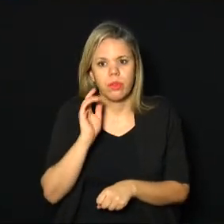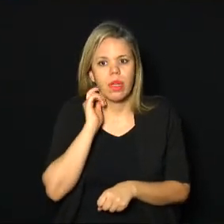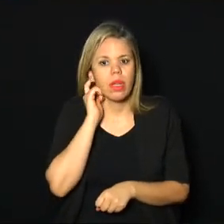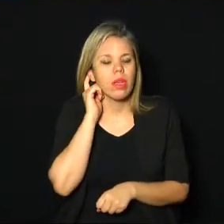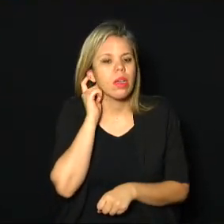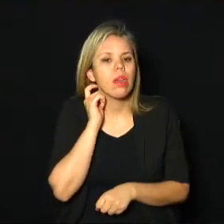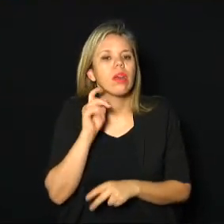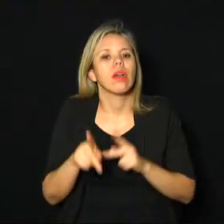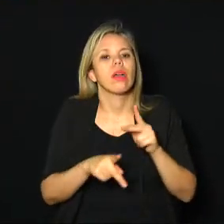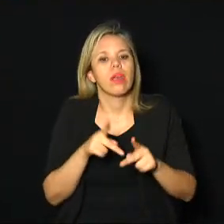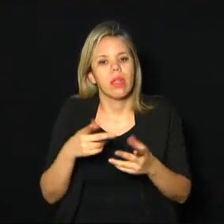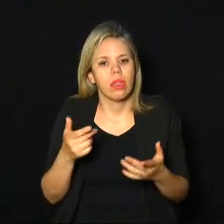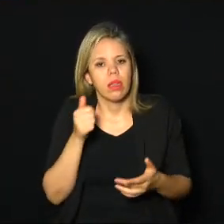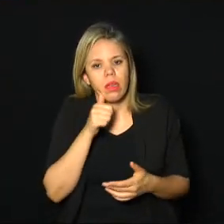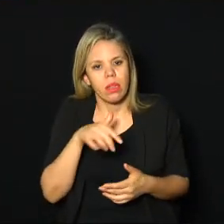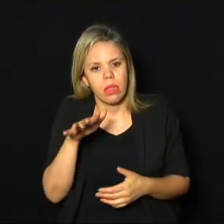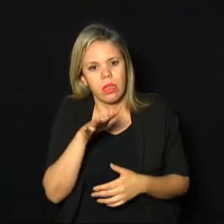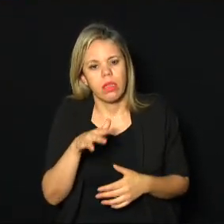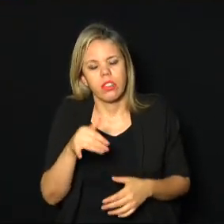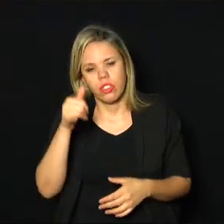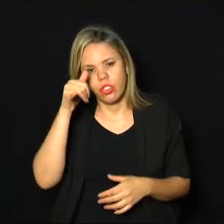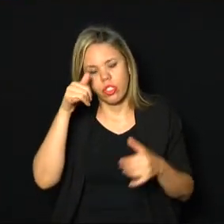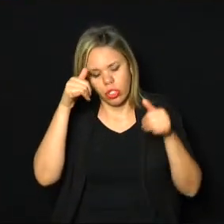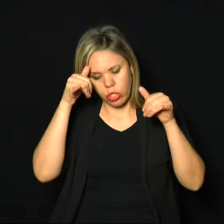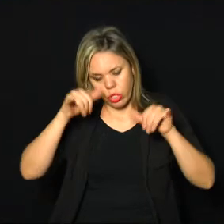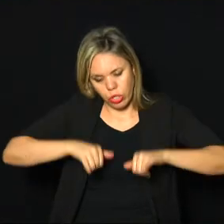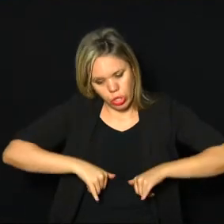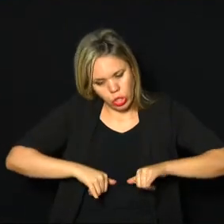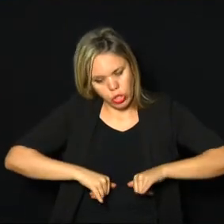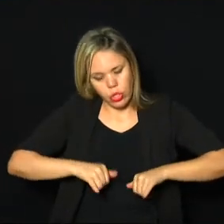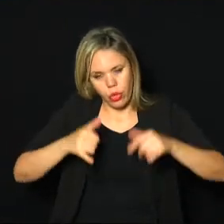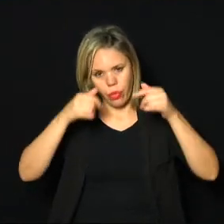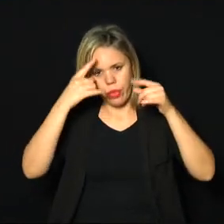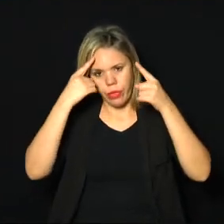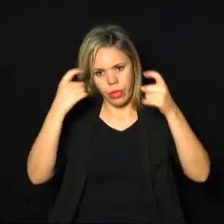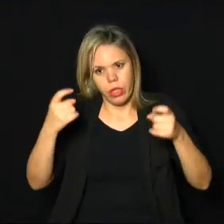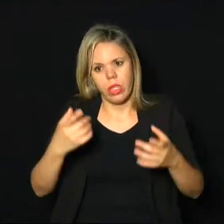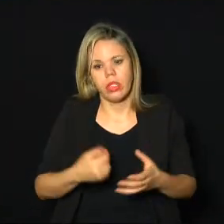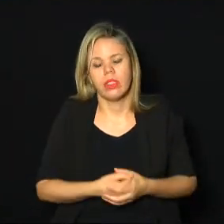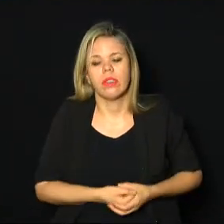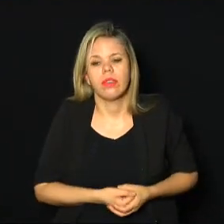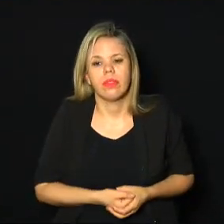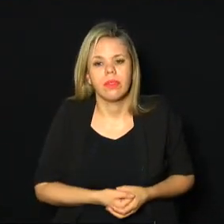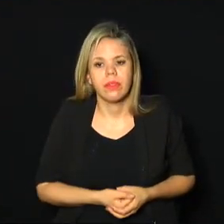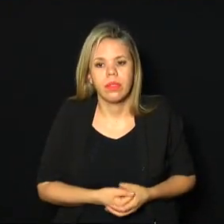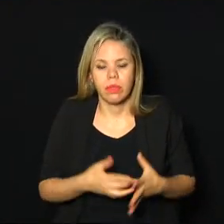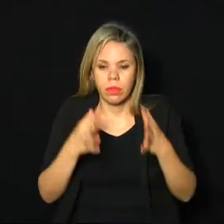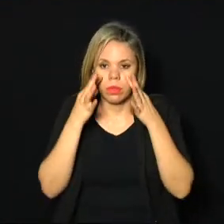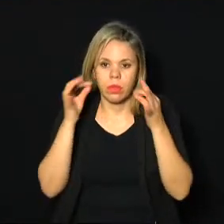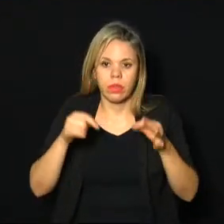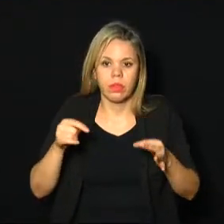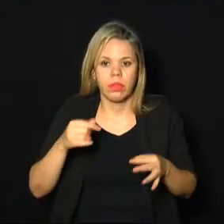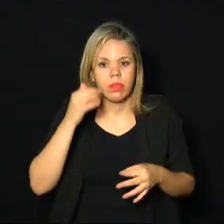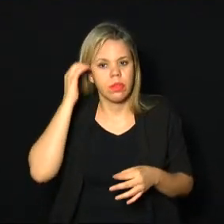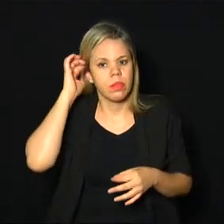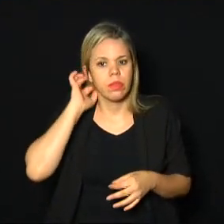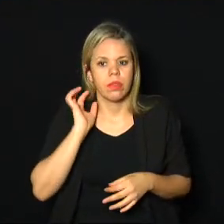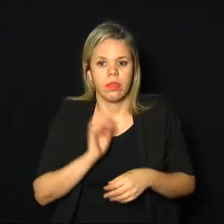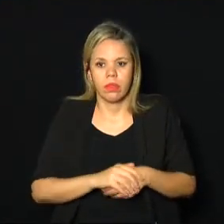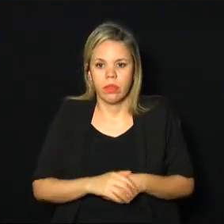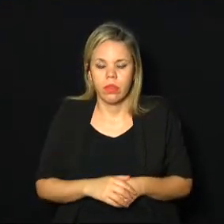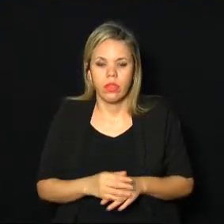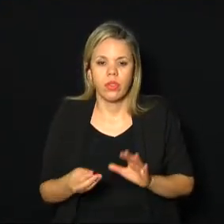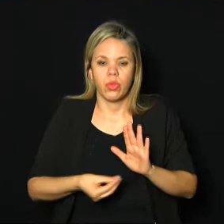as pessoas, as mulheres vítimas de violência. Eu fiquei atento aqui a essa